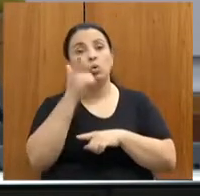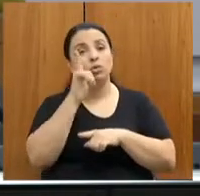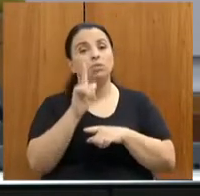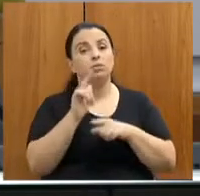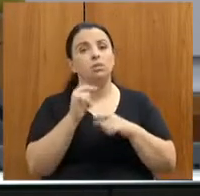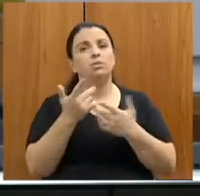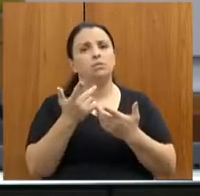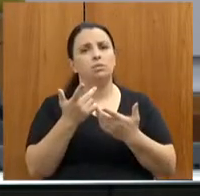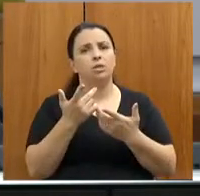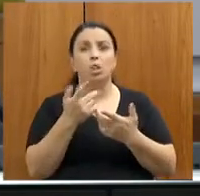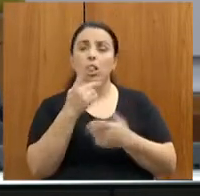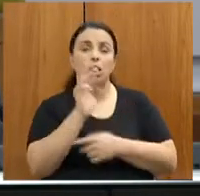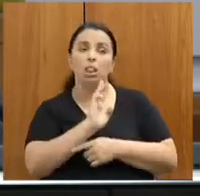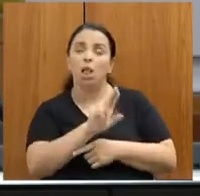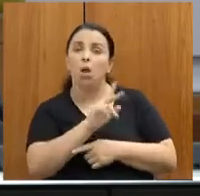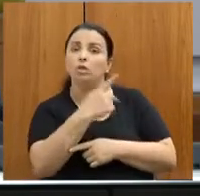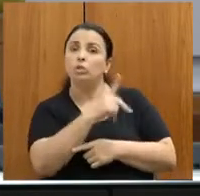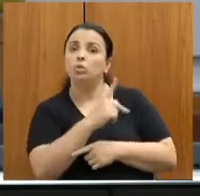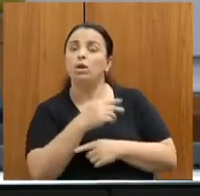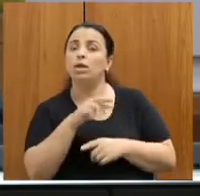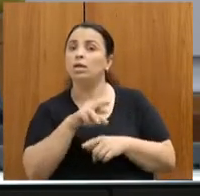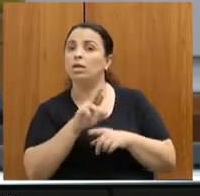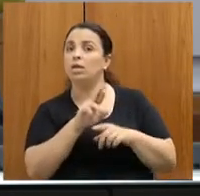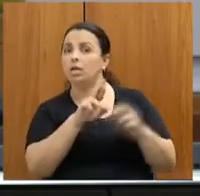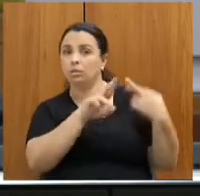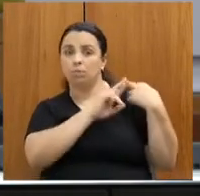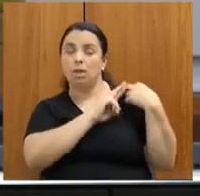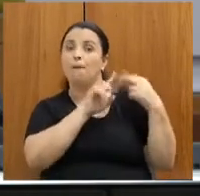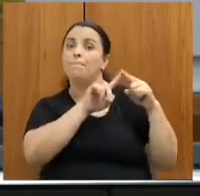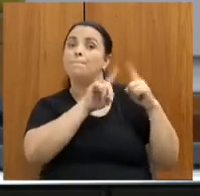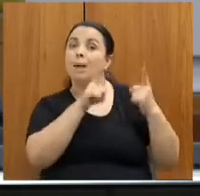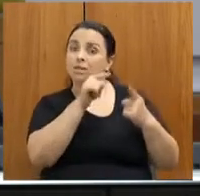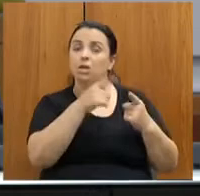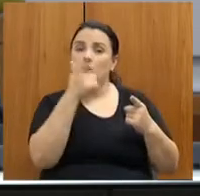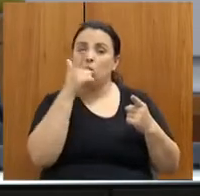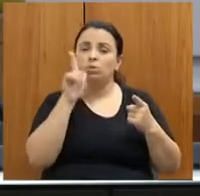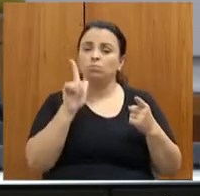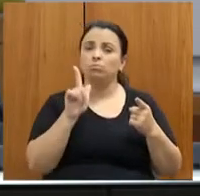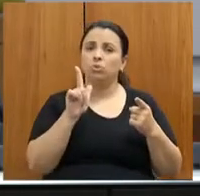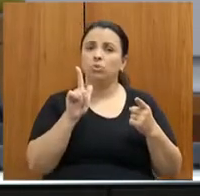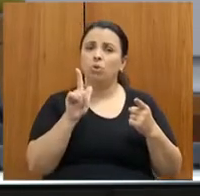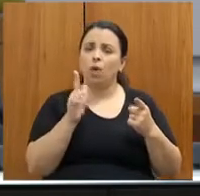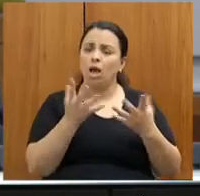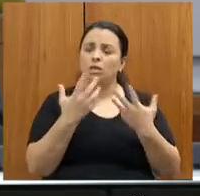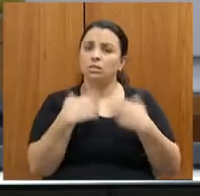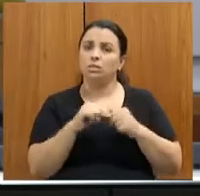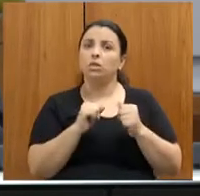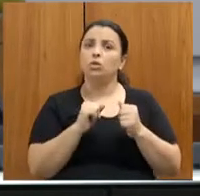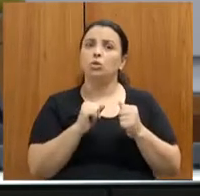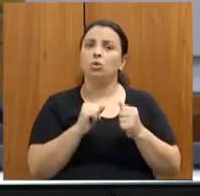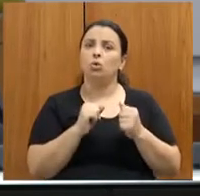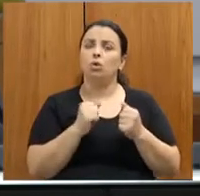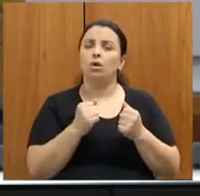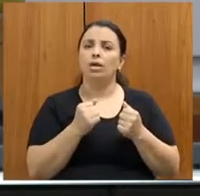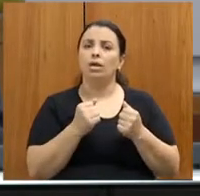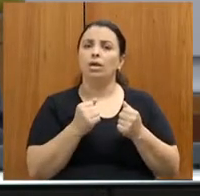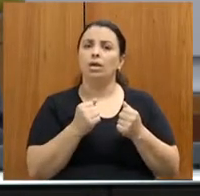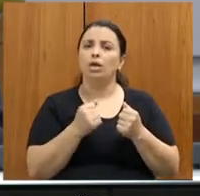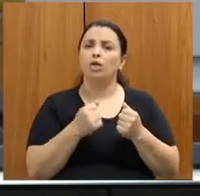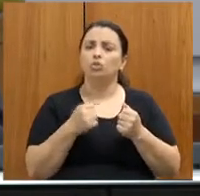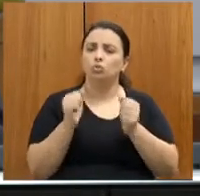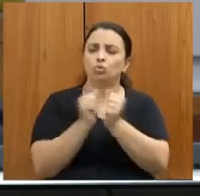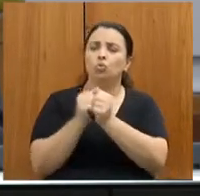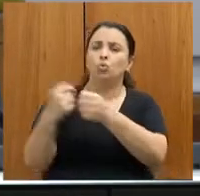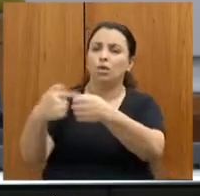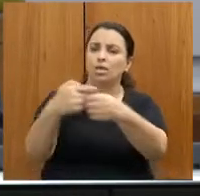cumpriu colocou em dia e o débito com os nossos municípios numa ação inovadora tendo aí